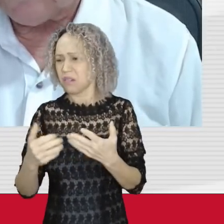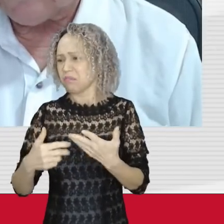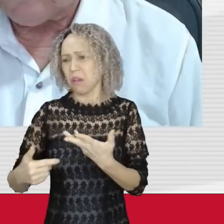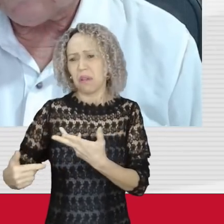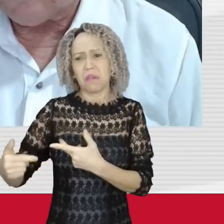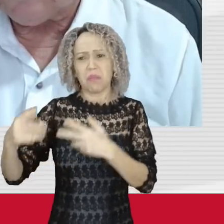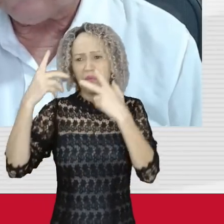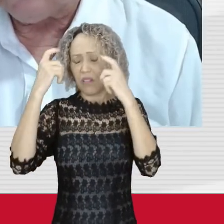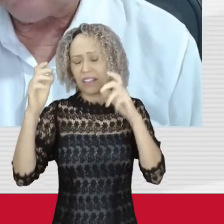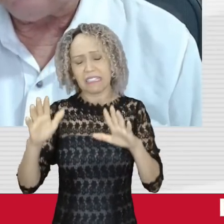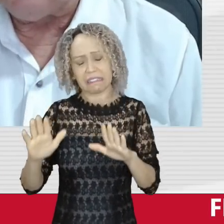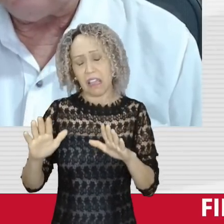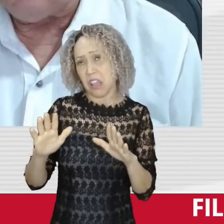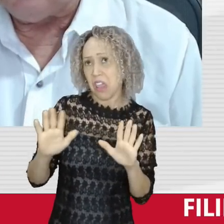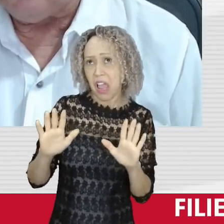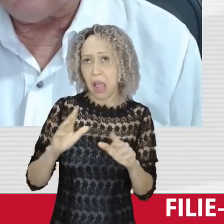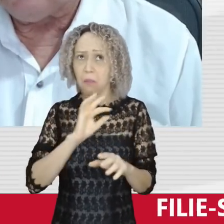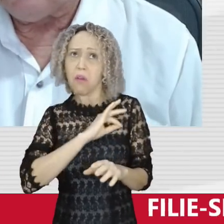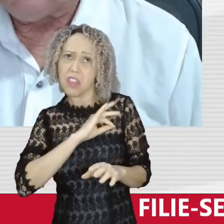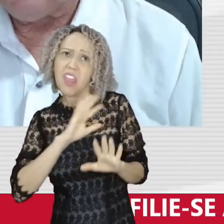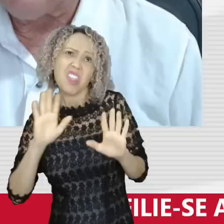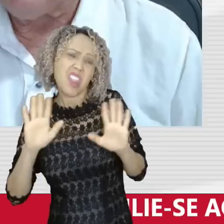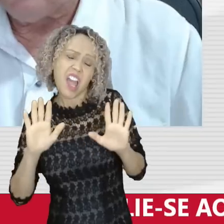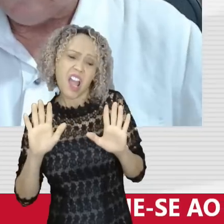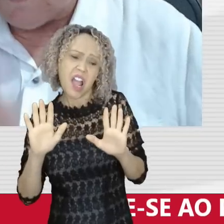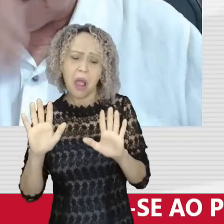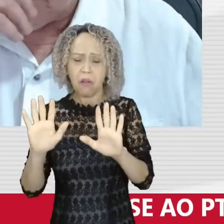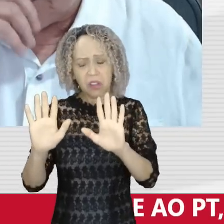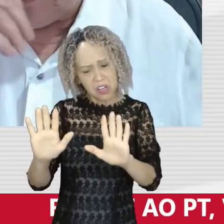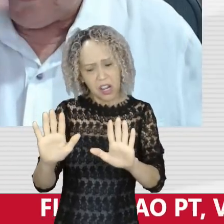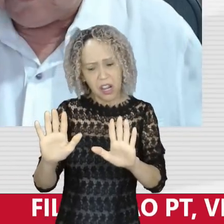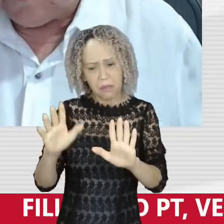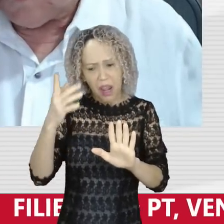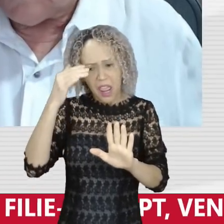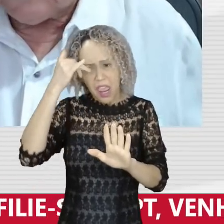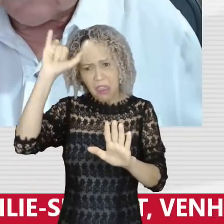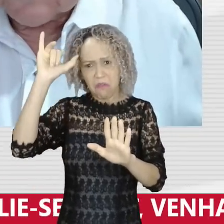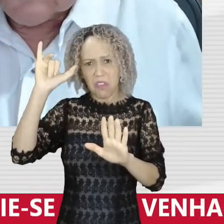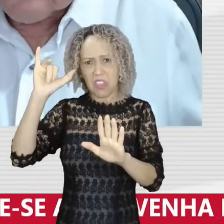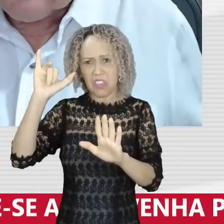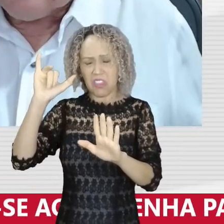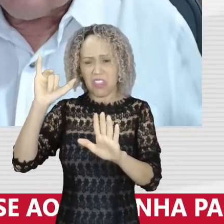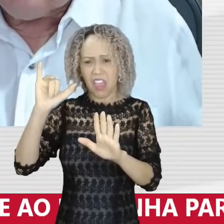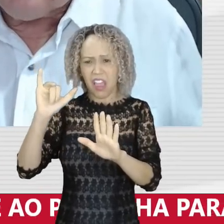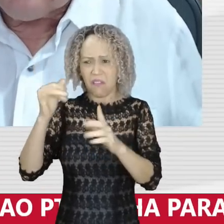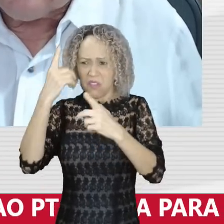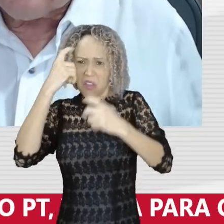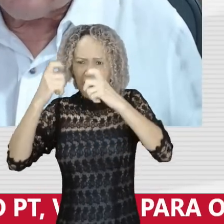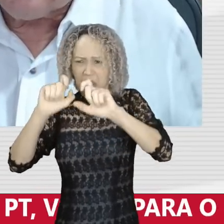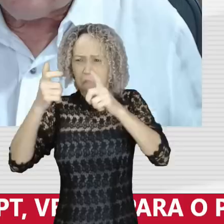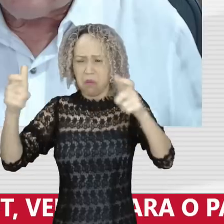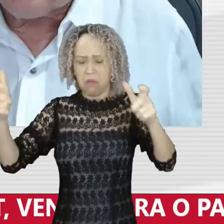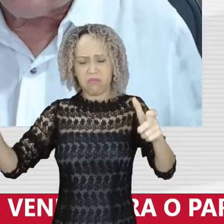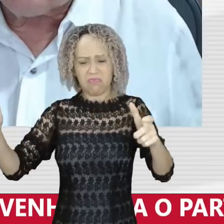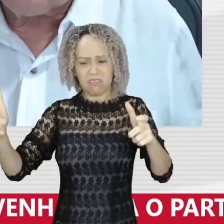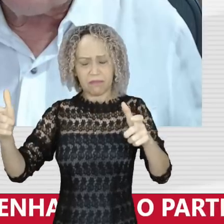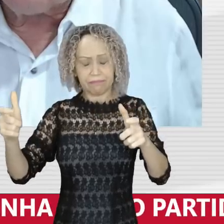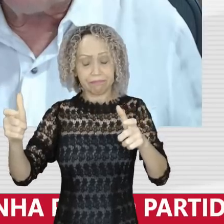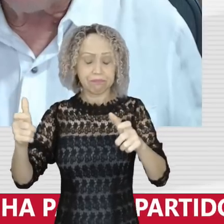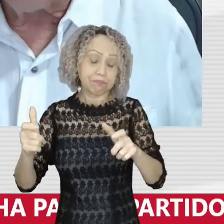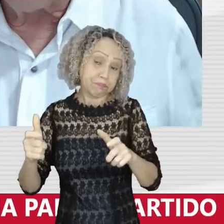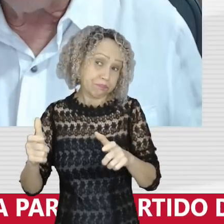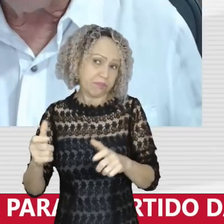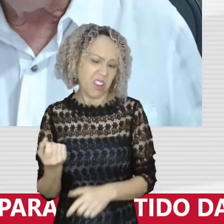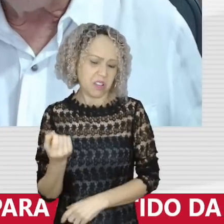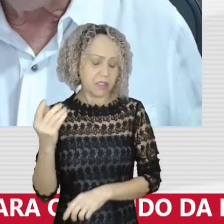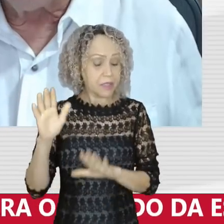nós estamos vendo isso e aí fazendo o link disso com a posse, eu entendo que hoje nós estamos vivendo numa